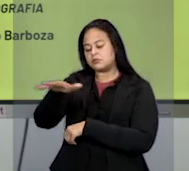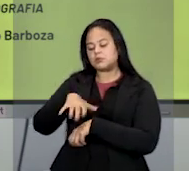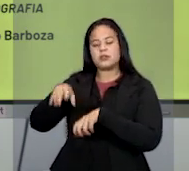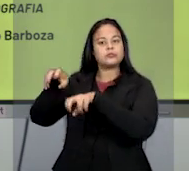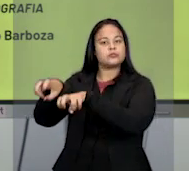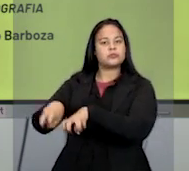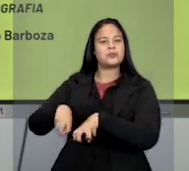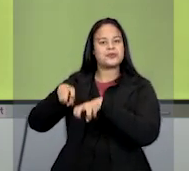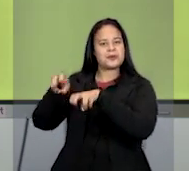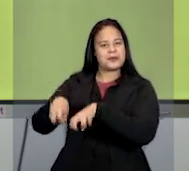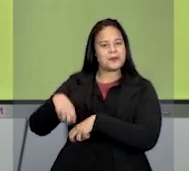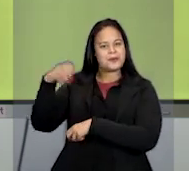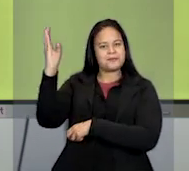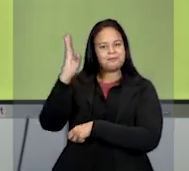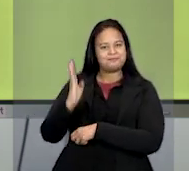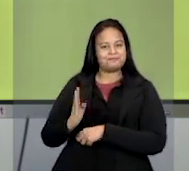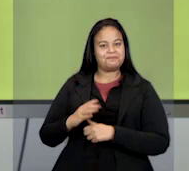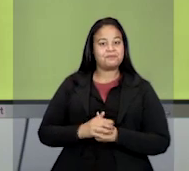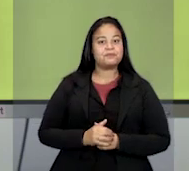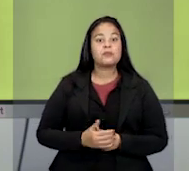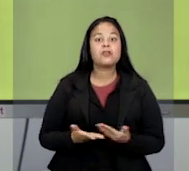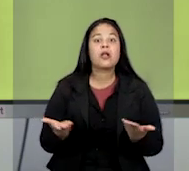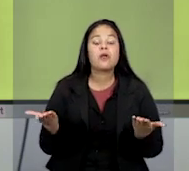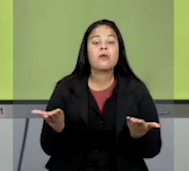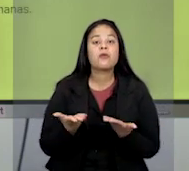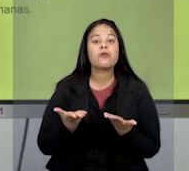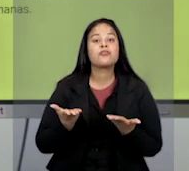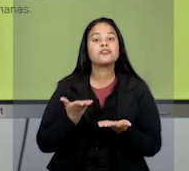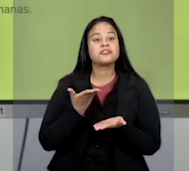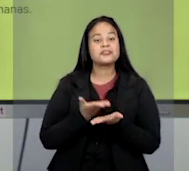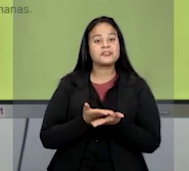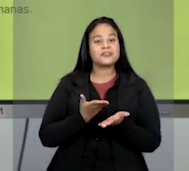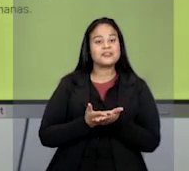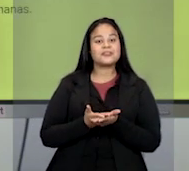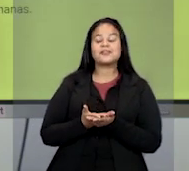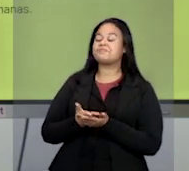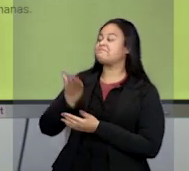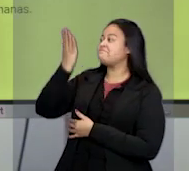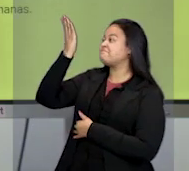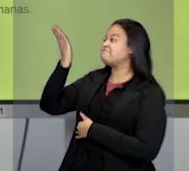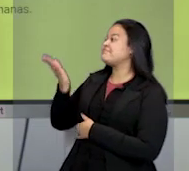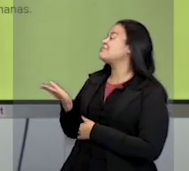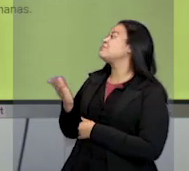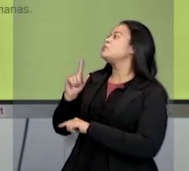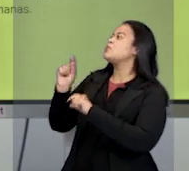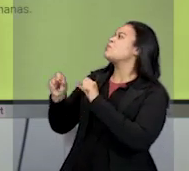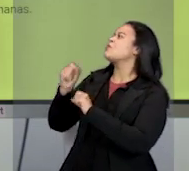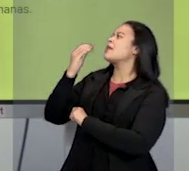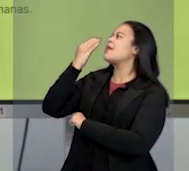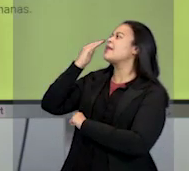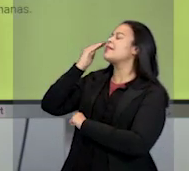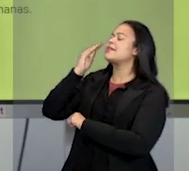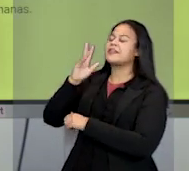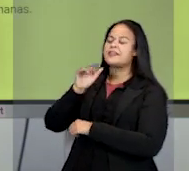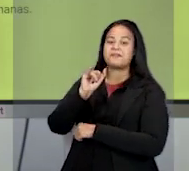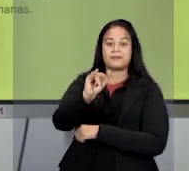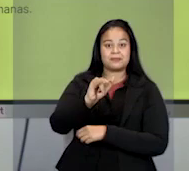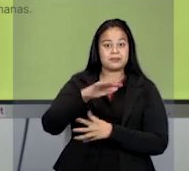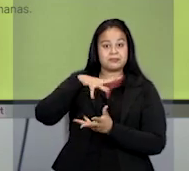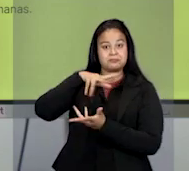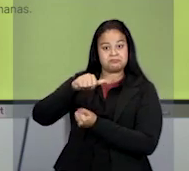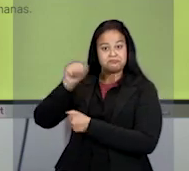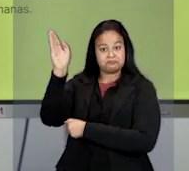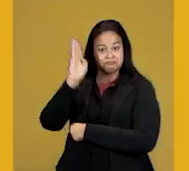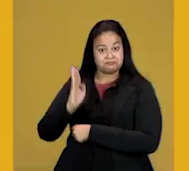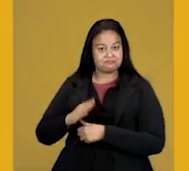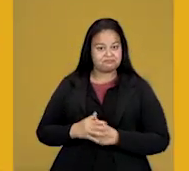brasileiro. Então, para a nossa aula de hoje, o que eu vou trazer para vocês aqui? O que nós vamos entender um pouco desse mundo rural